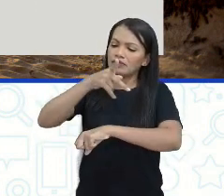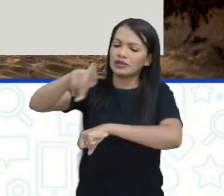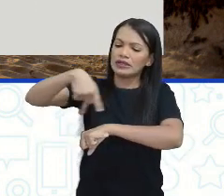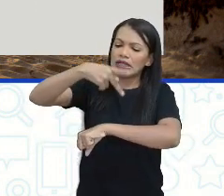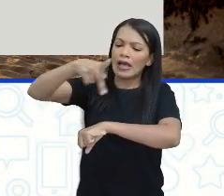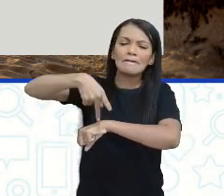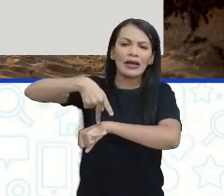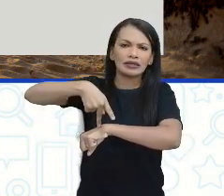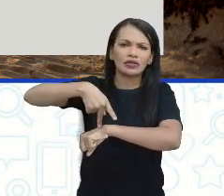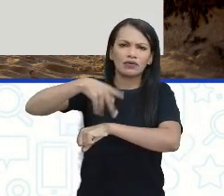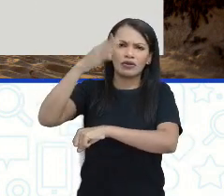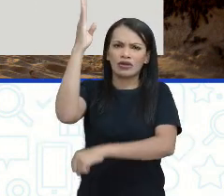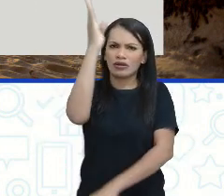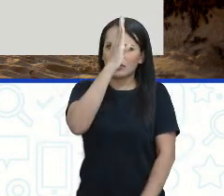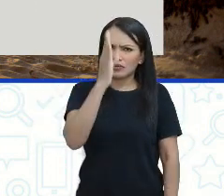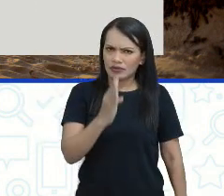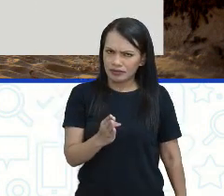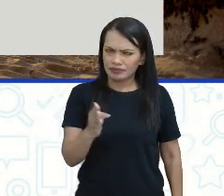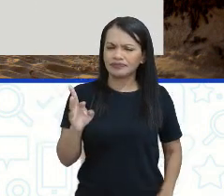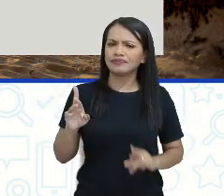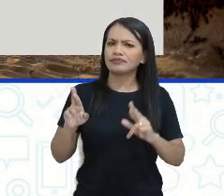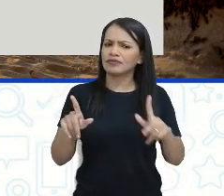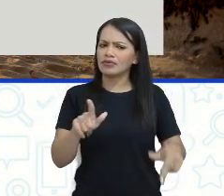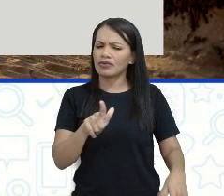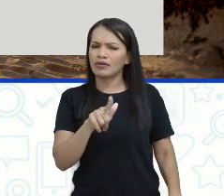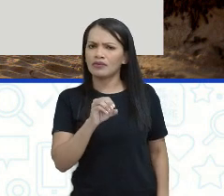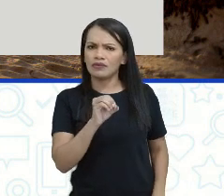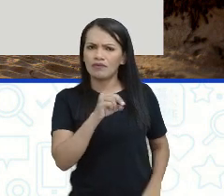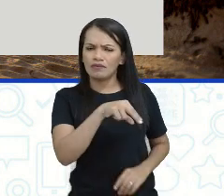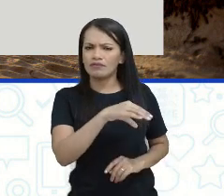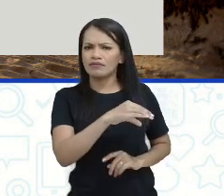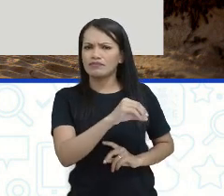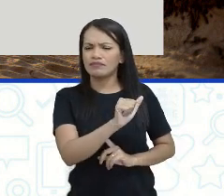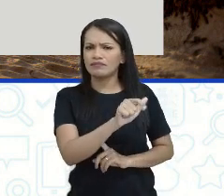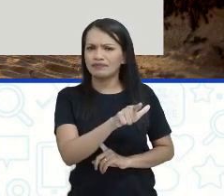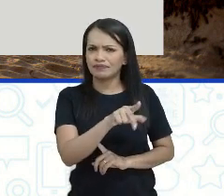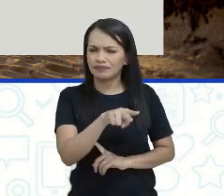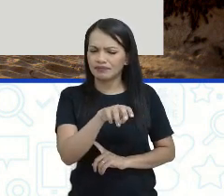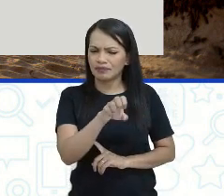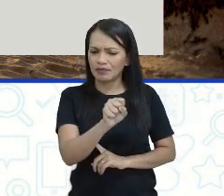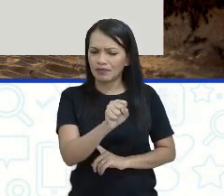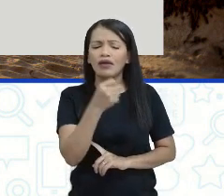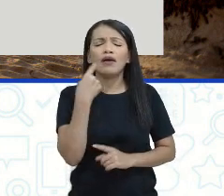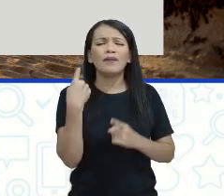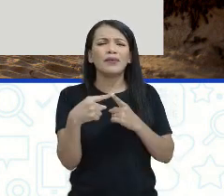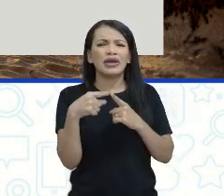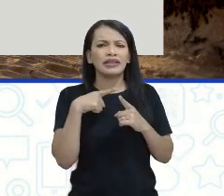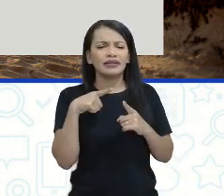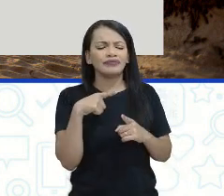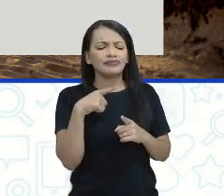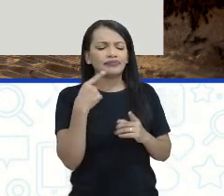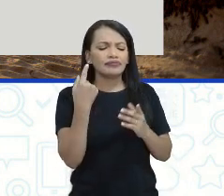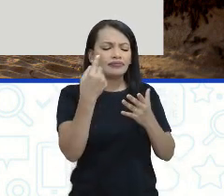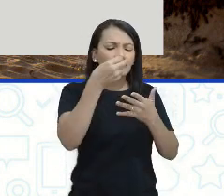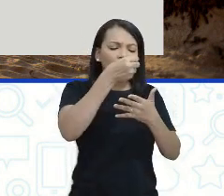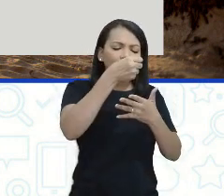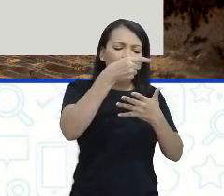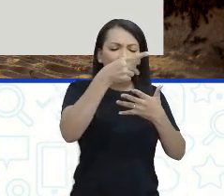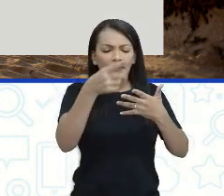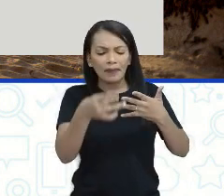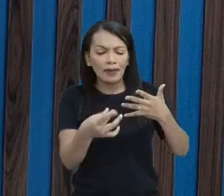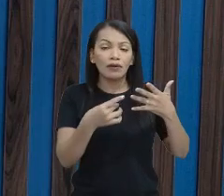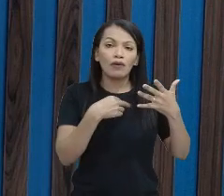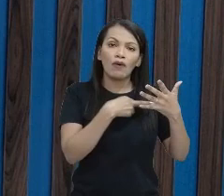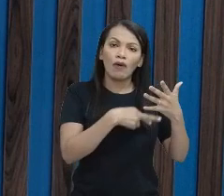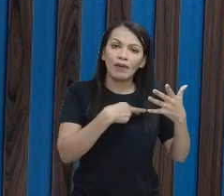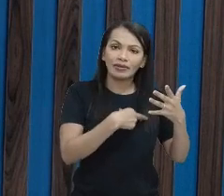diferente da de Gonçalves Dias, que ali tem traços românticos de idealização e romantismo muito